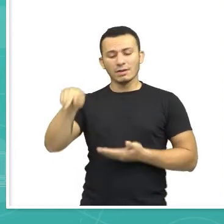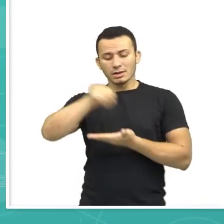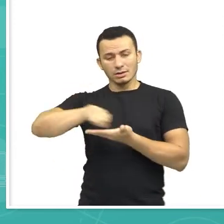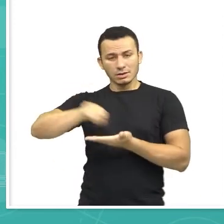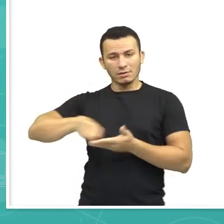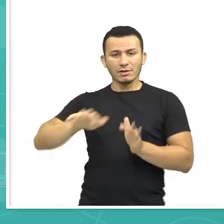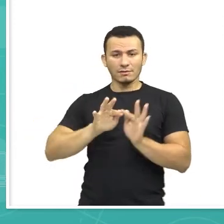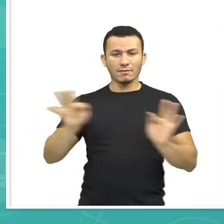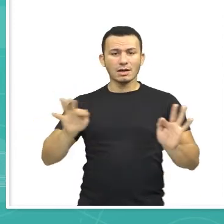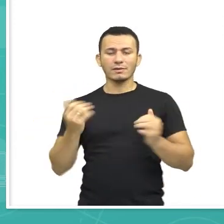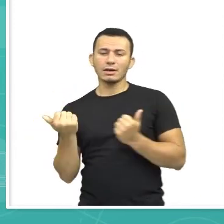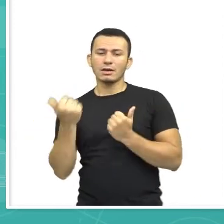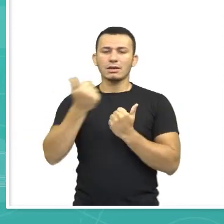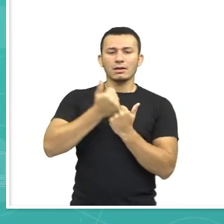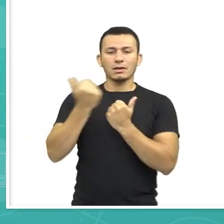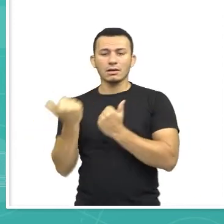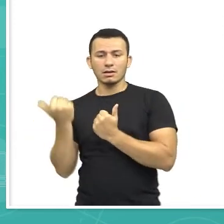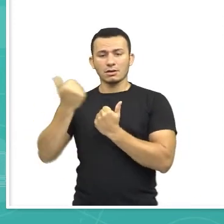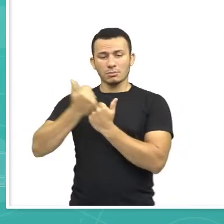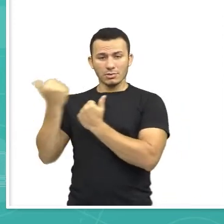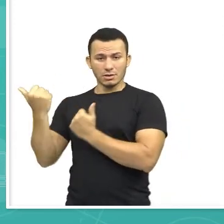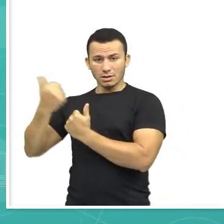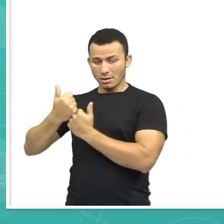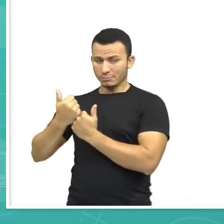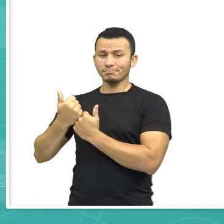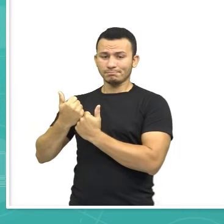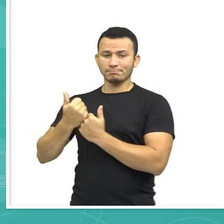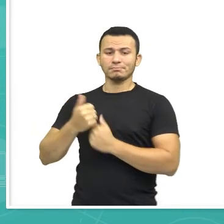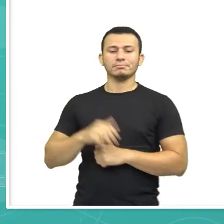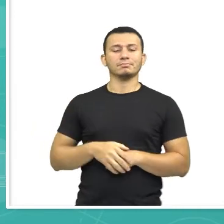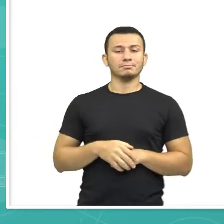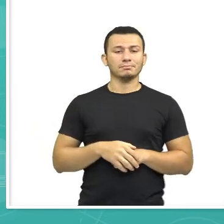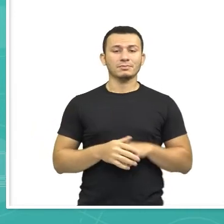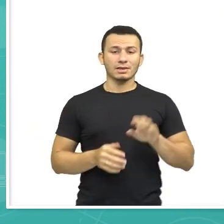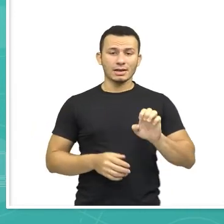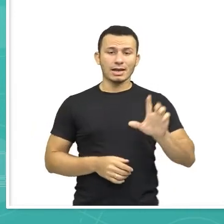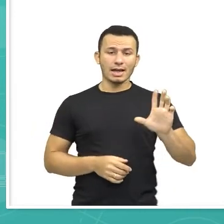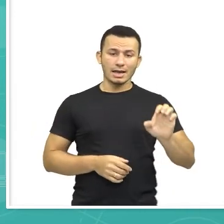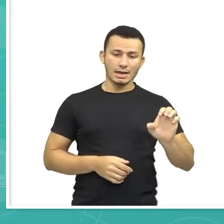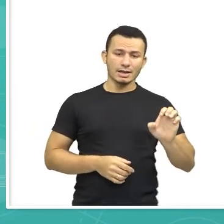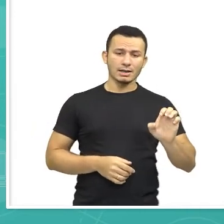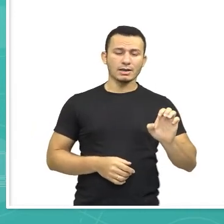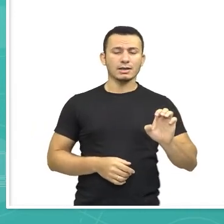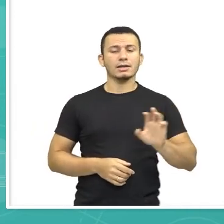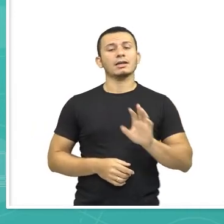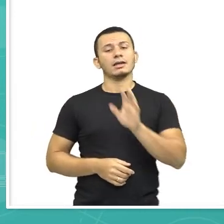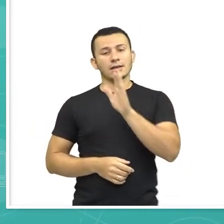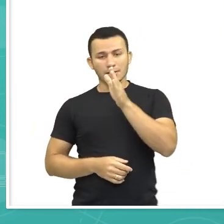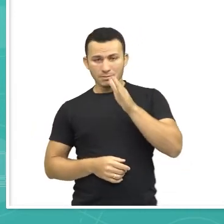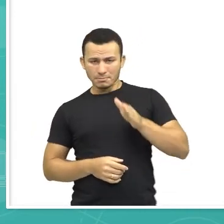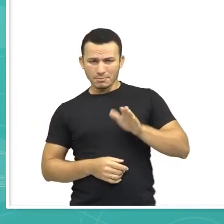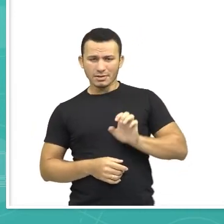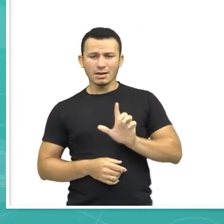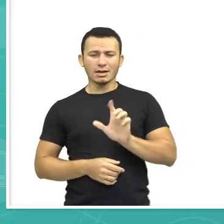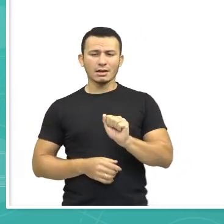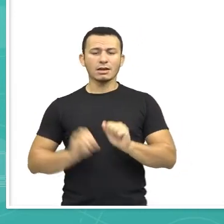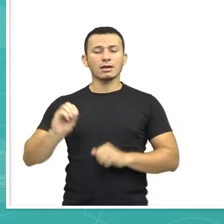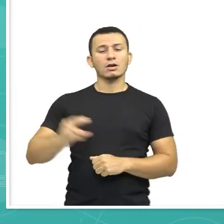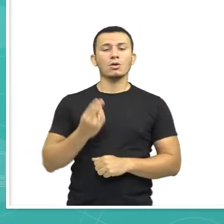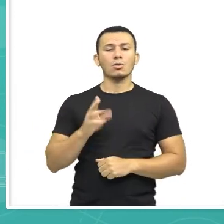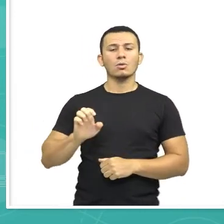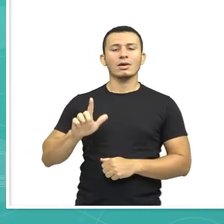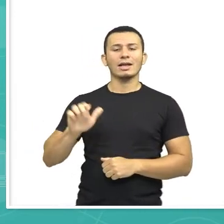as palavras destacadas pelos pronomes. Ele ou ela, ou eles ou elas. Muito bem, temos as